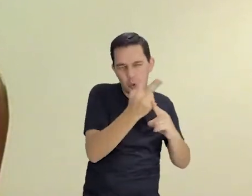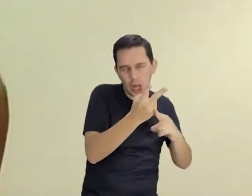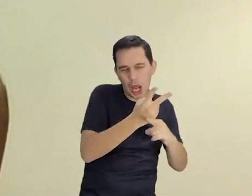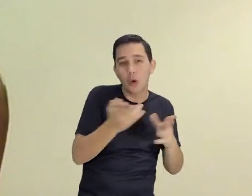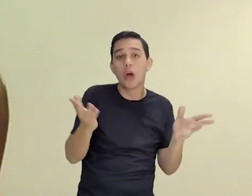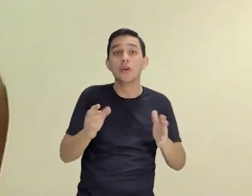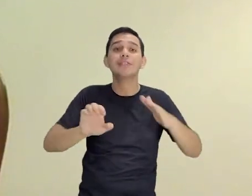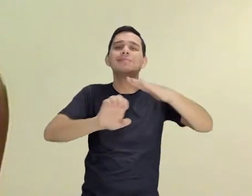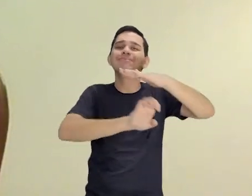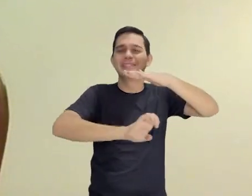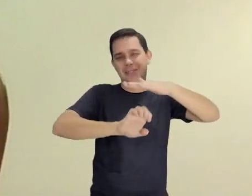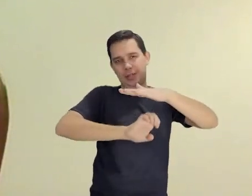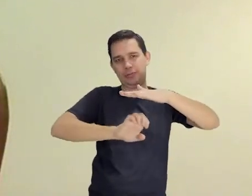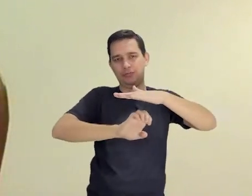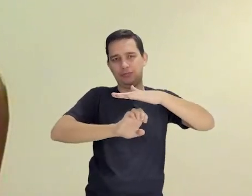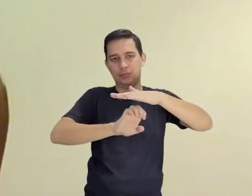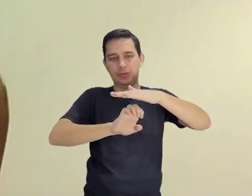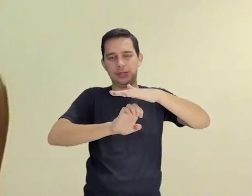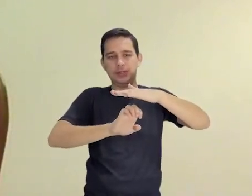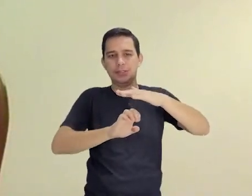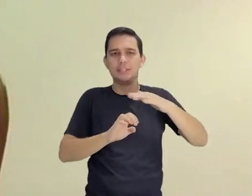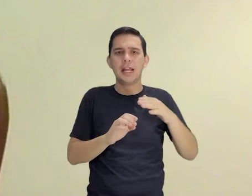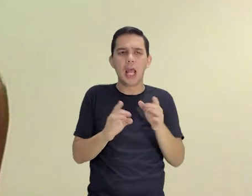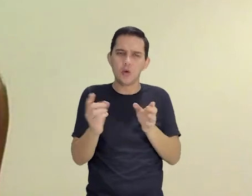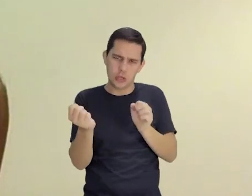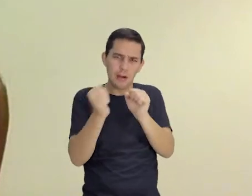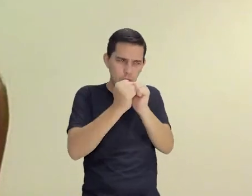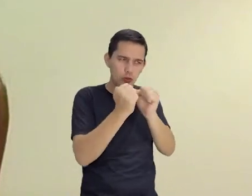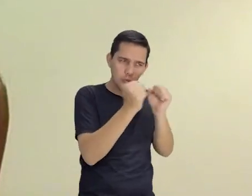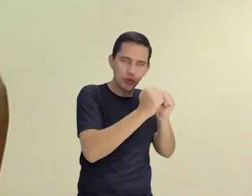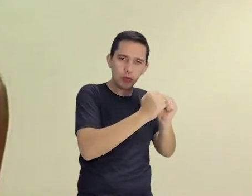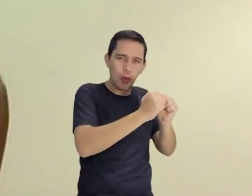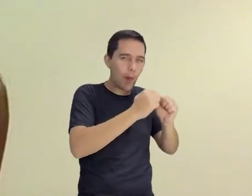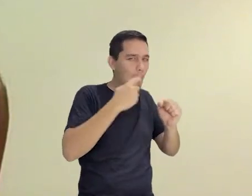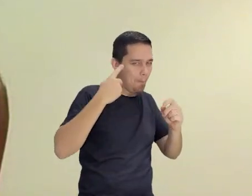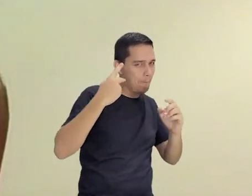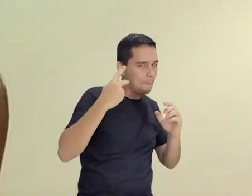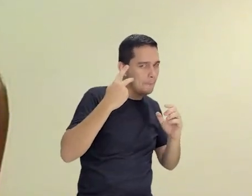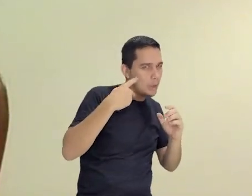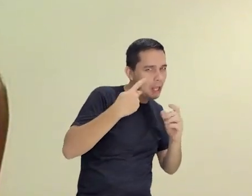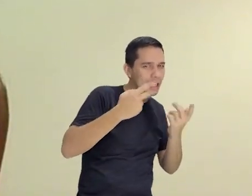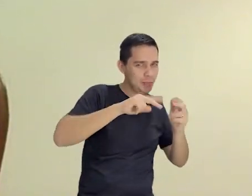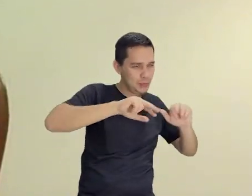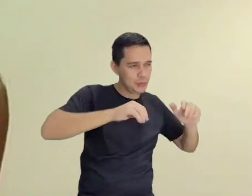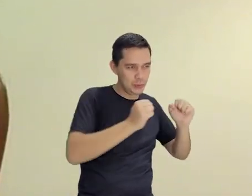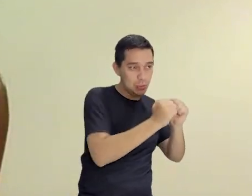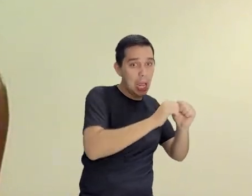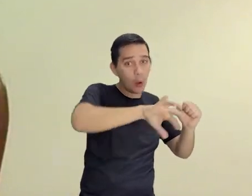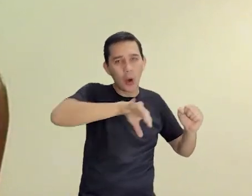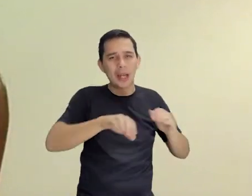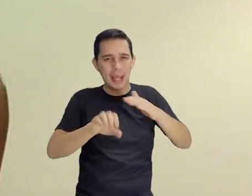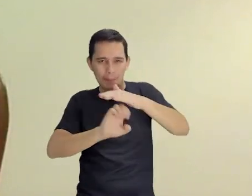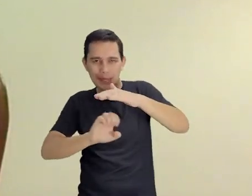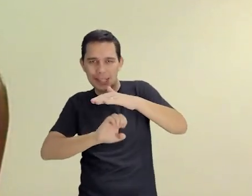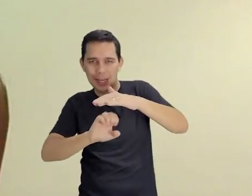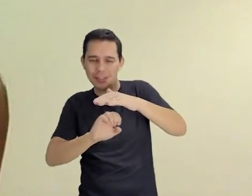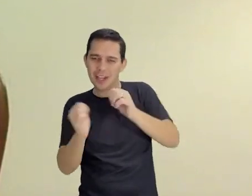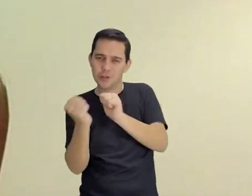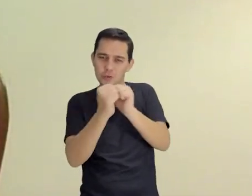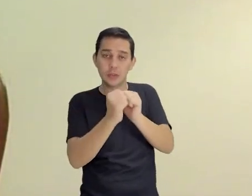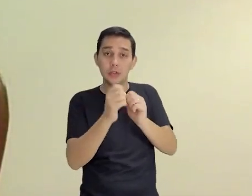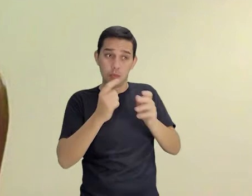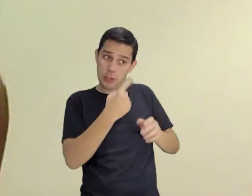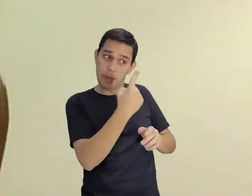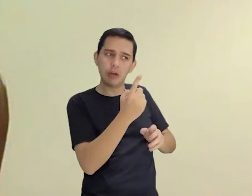organização criminosa, ou seja, os demais sócios, porque já tínhamos um primeiro sócio denunciado e